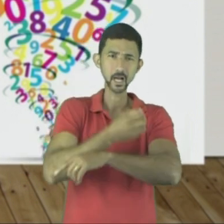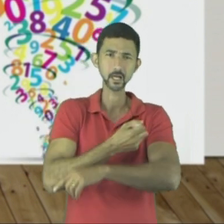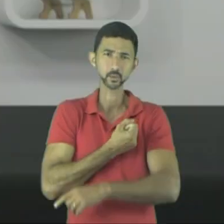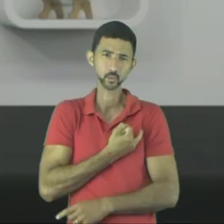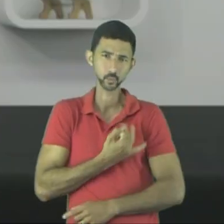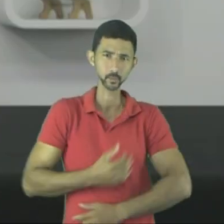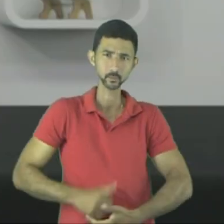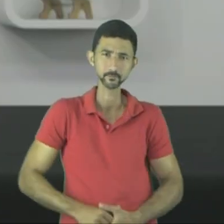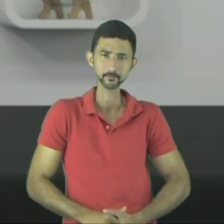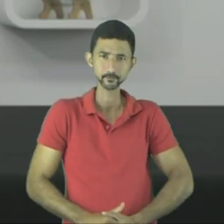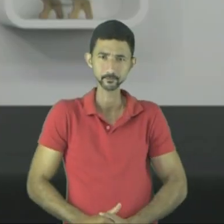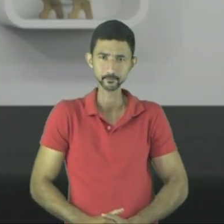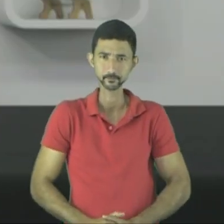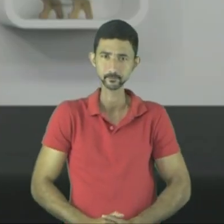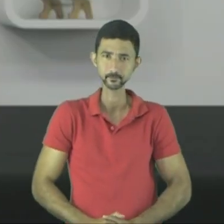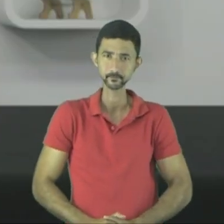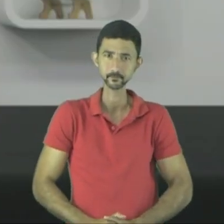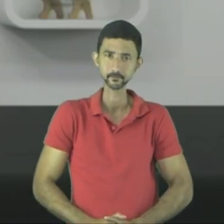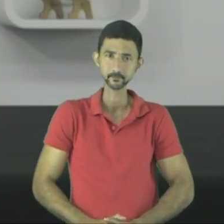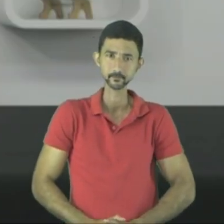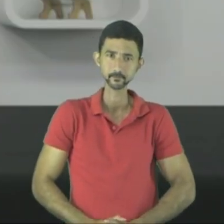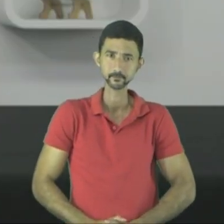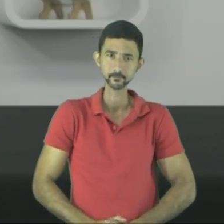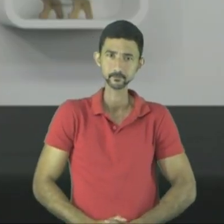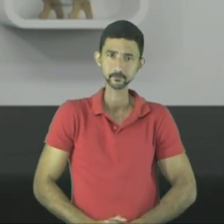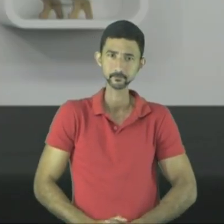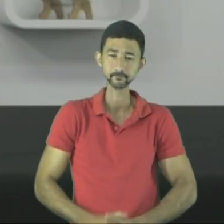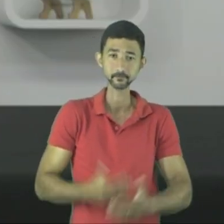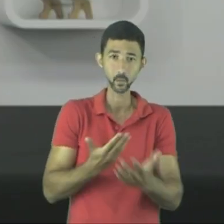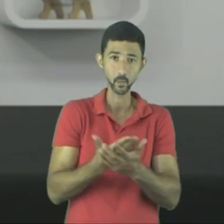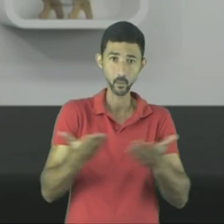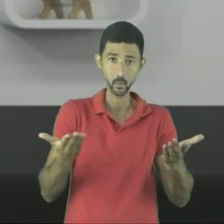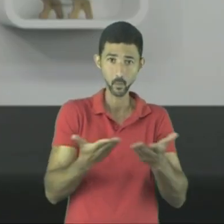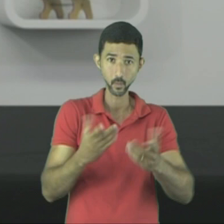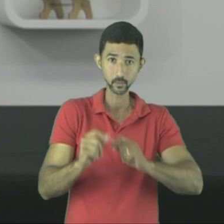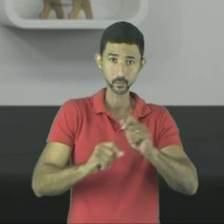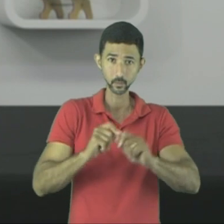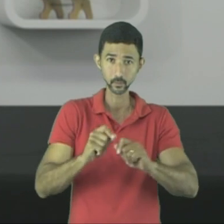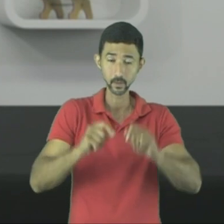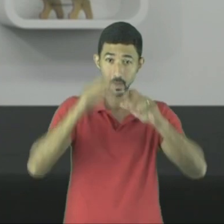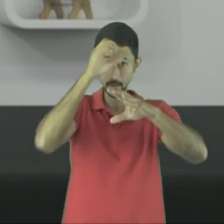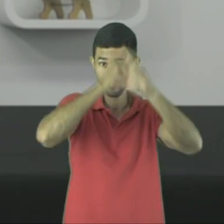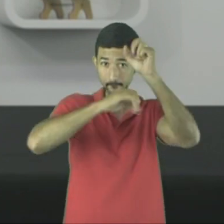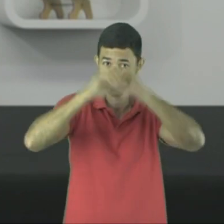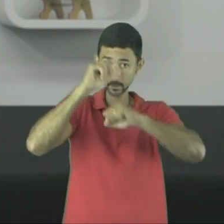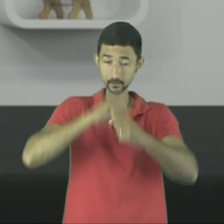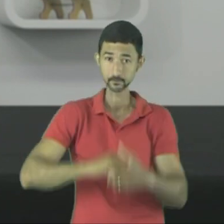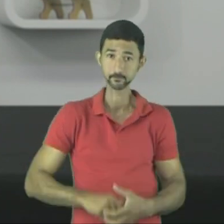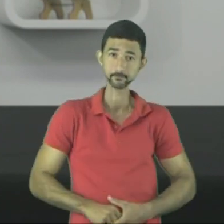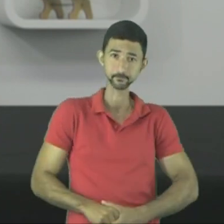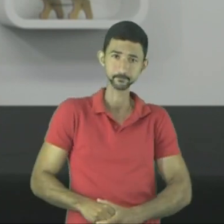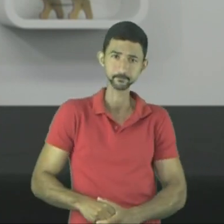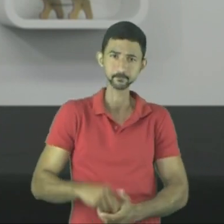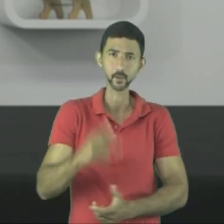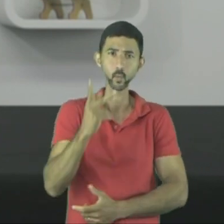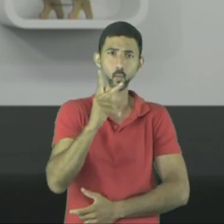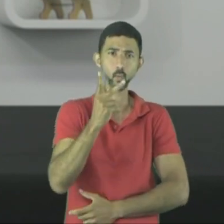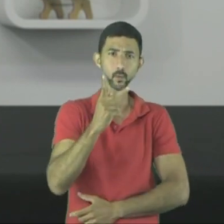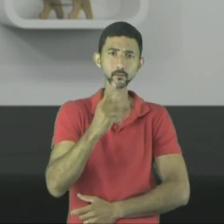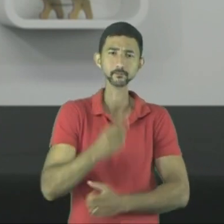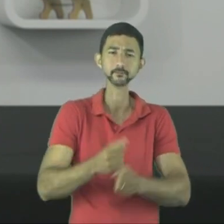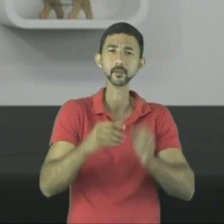Vem comigo agora. Então, na aula de hoje, nós vamos aprender duas